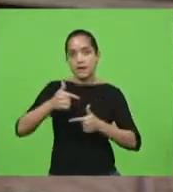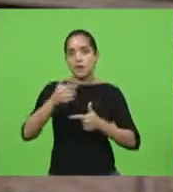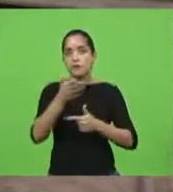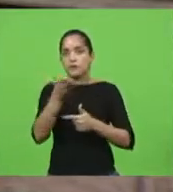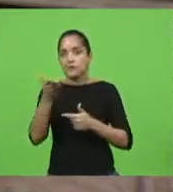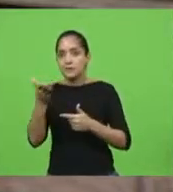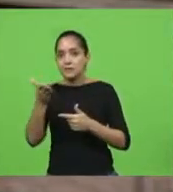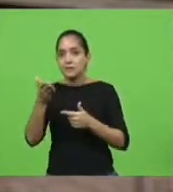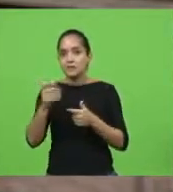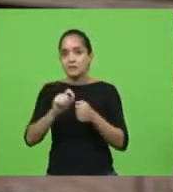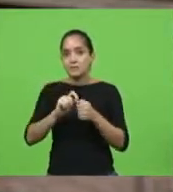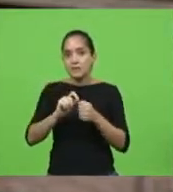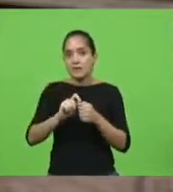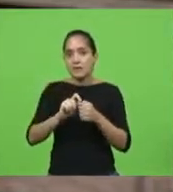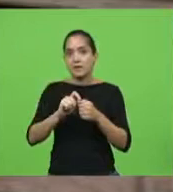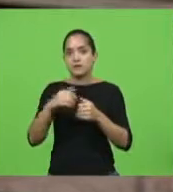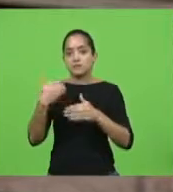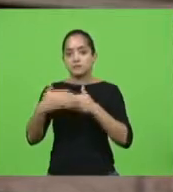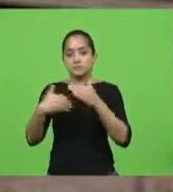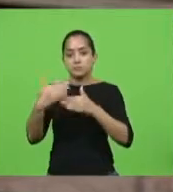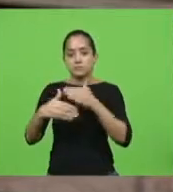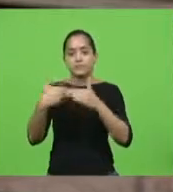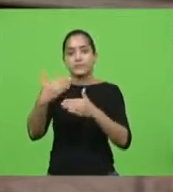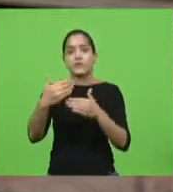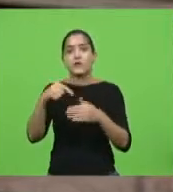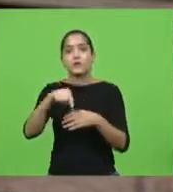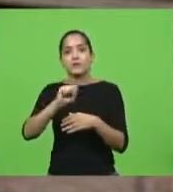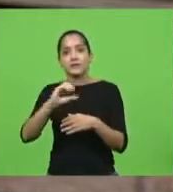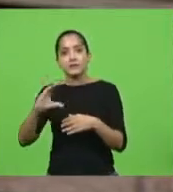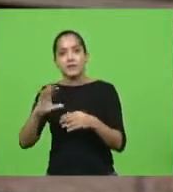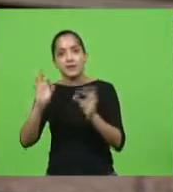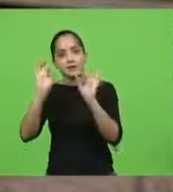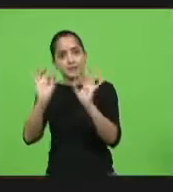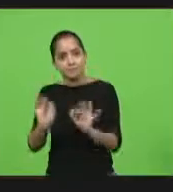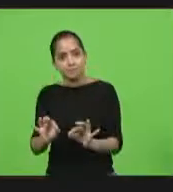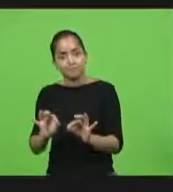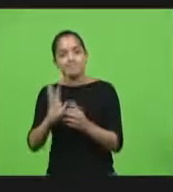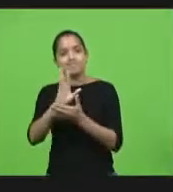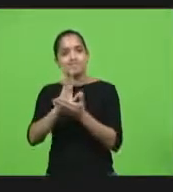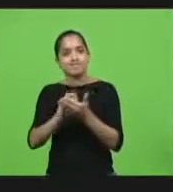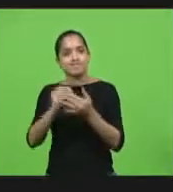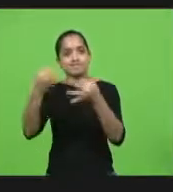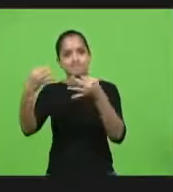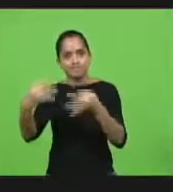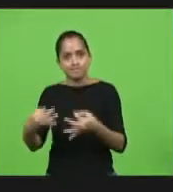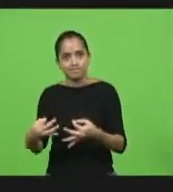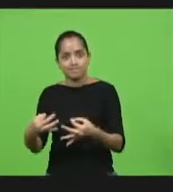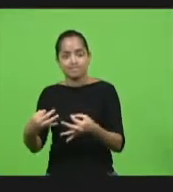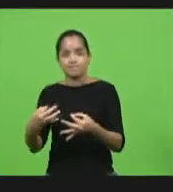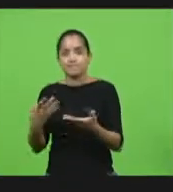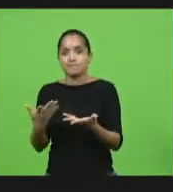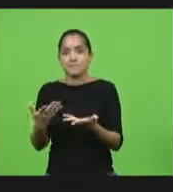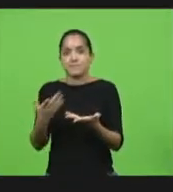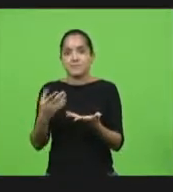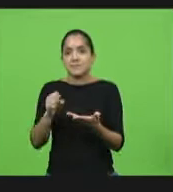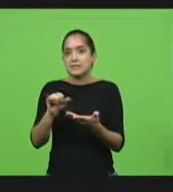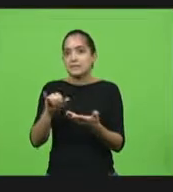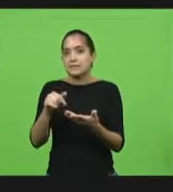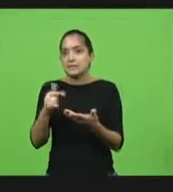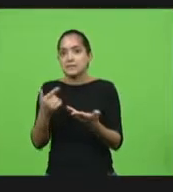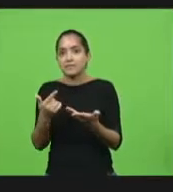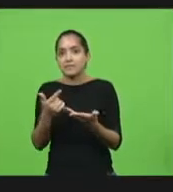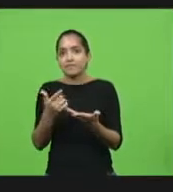eles fazem aqui em Santa Catarina, sem dúvida nenhuma, é exemplar. Senão, nós aqui em Santa Catarina não estaríamos numa